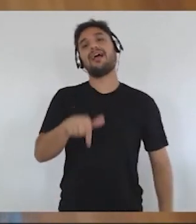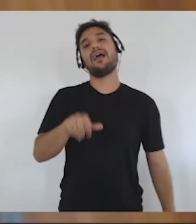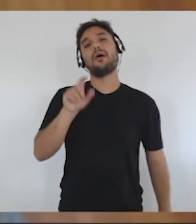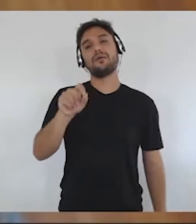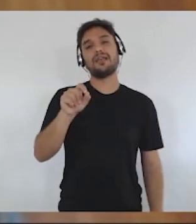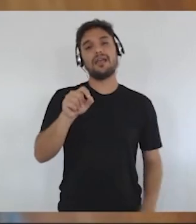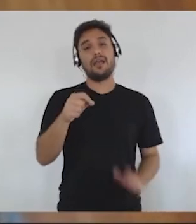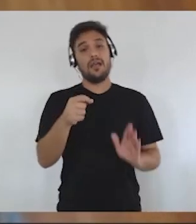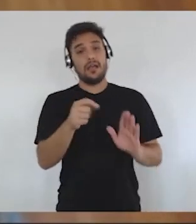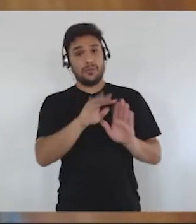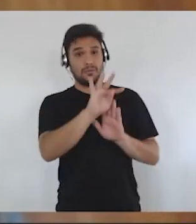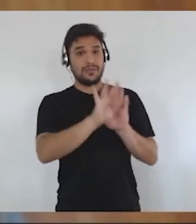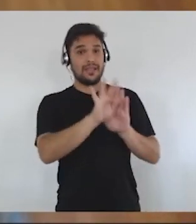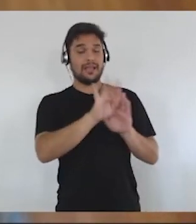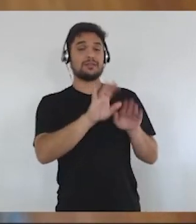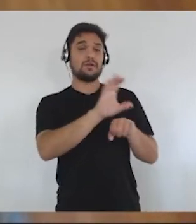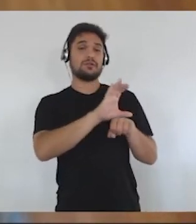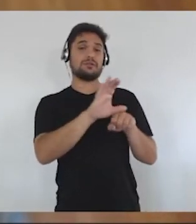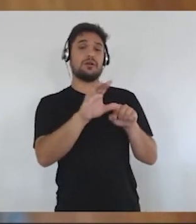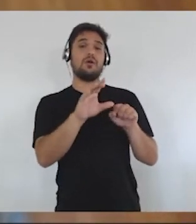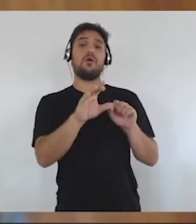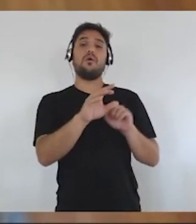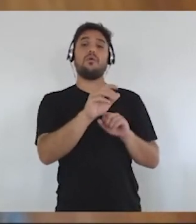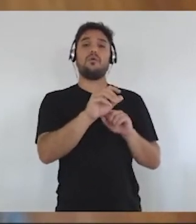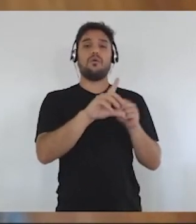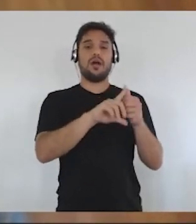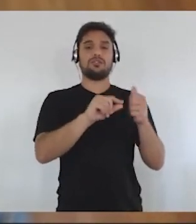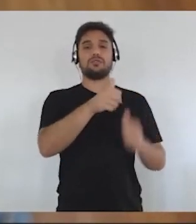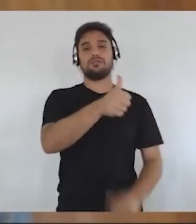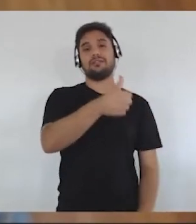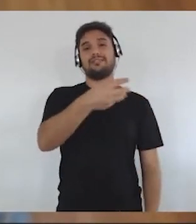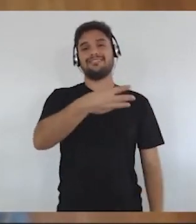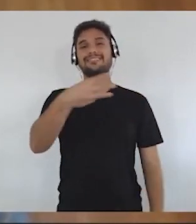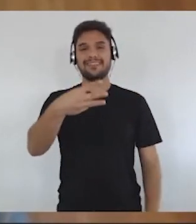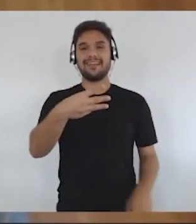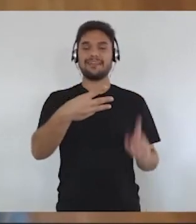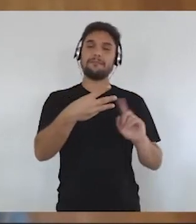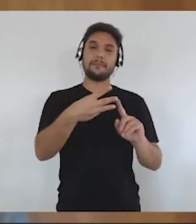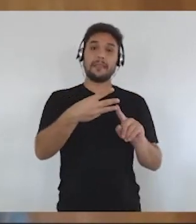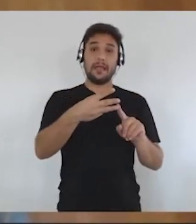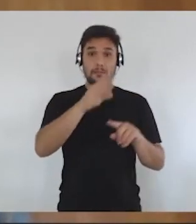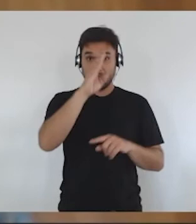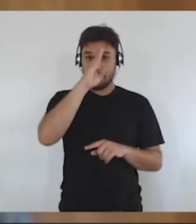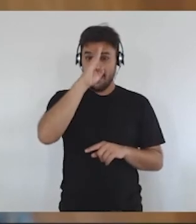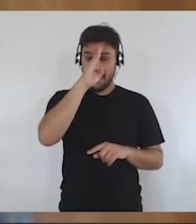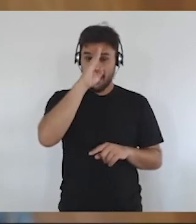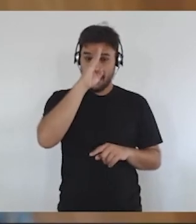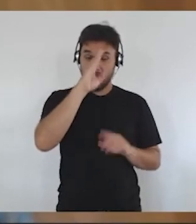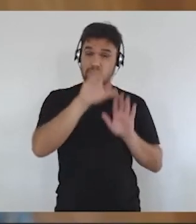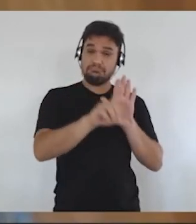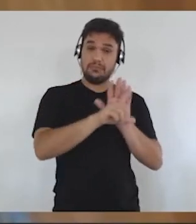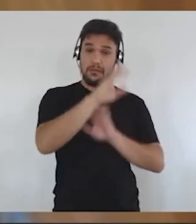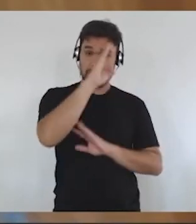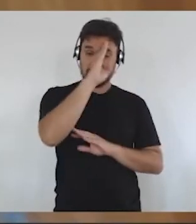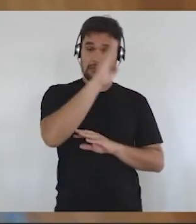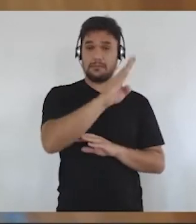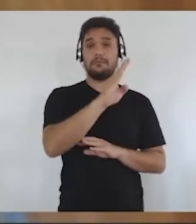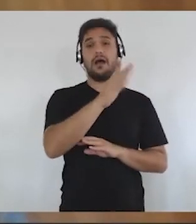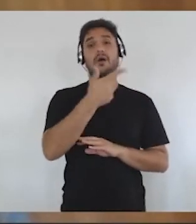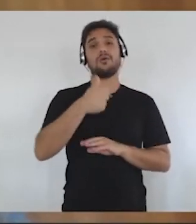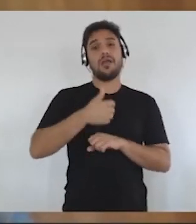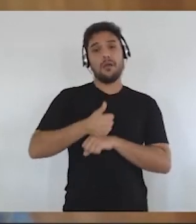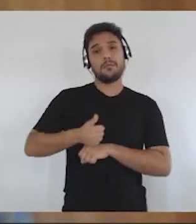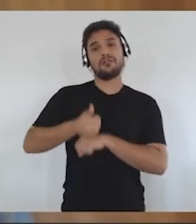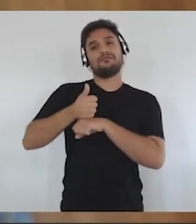foi inserir no texto constitucional o artigo 133, que é com premissas importantes, a indispensabilidade do